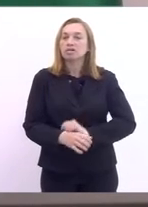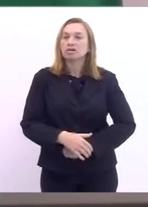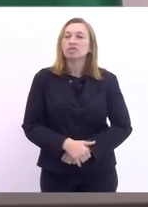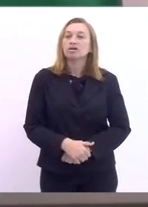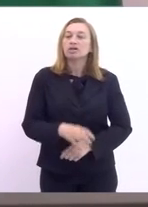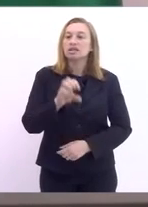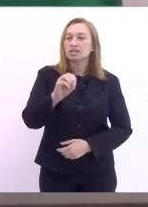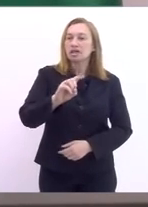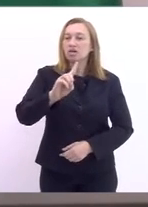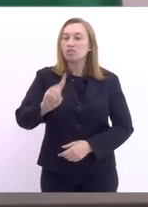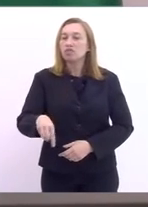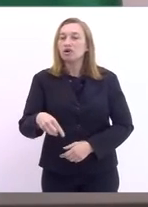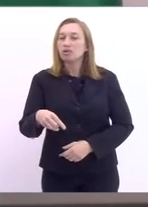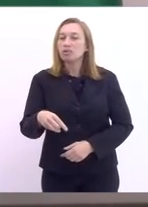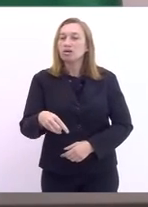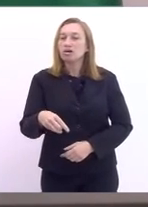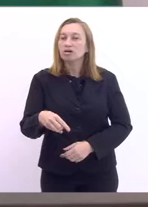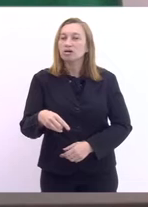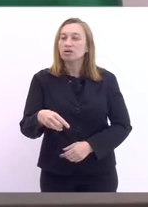a